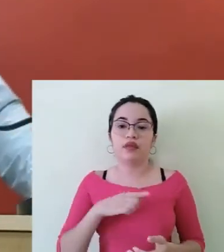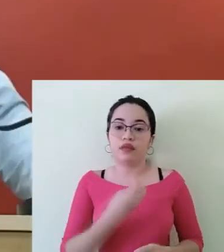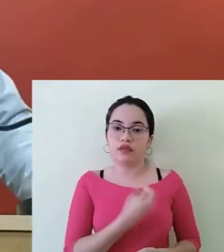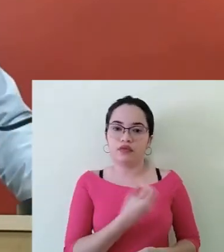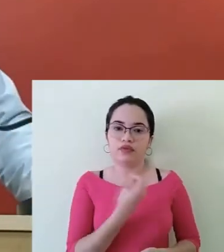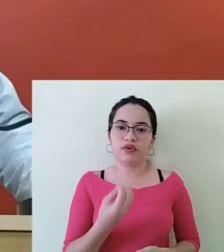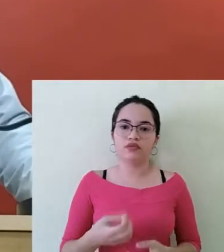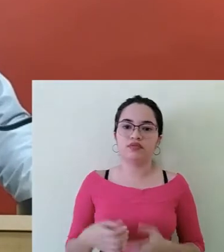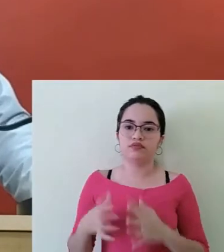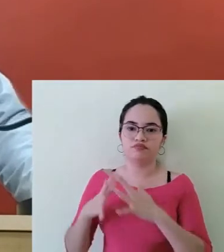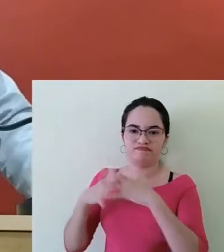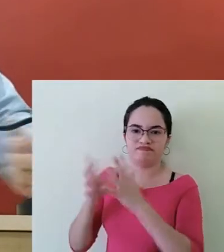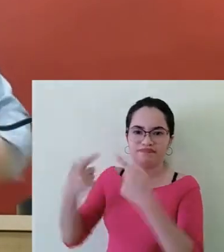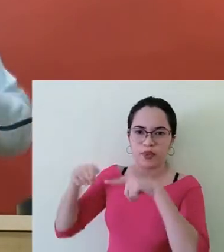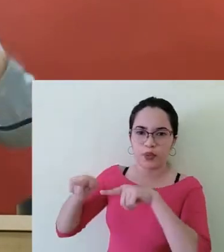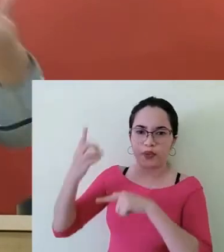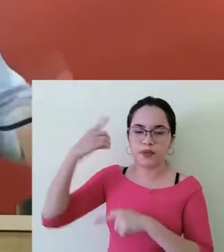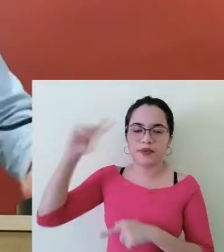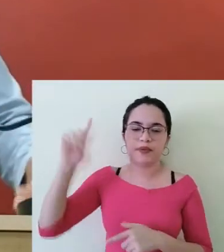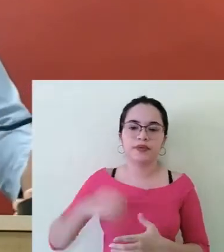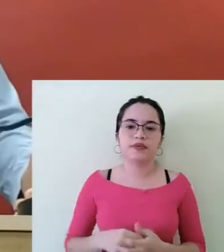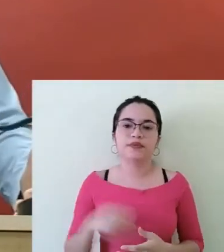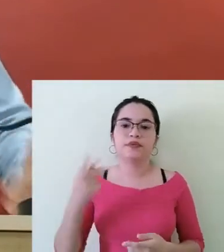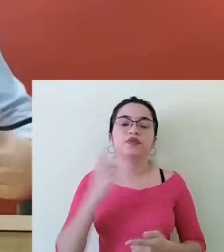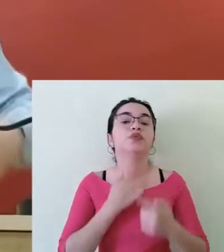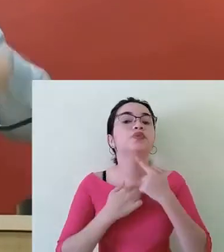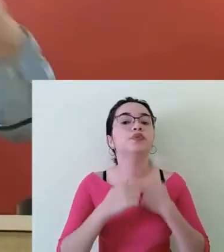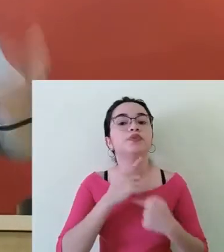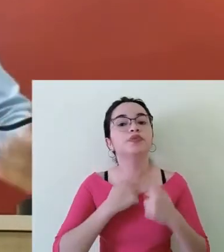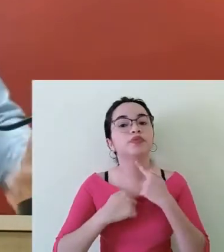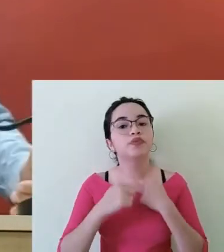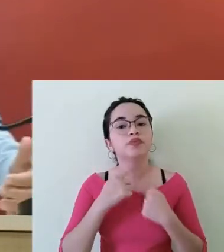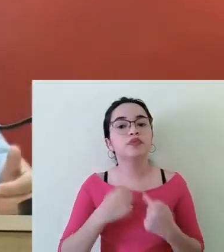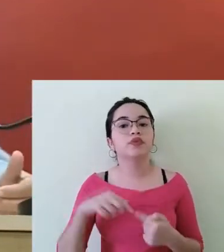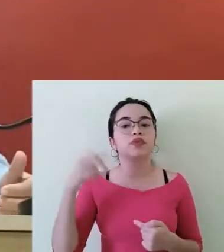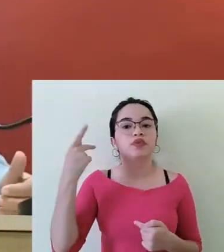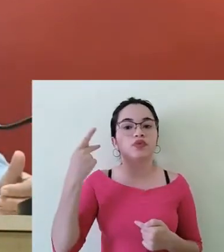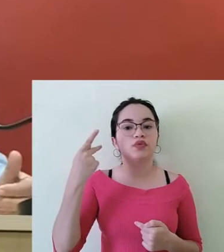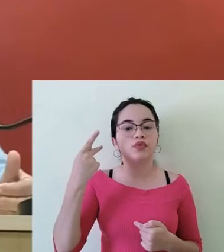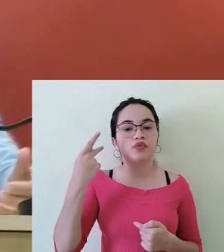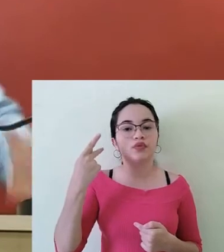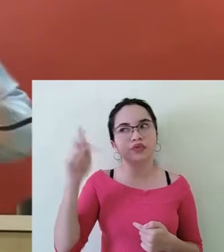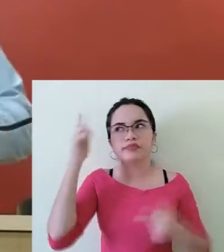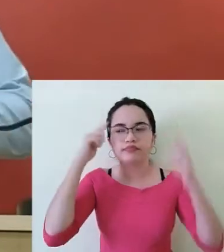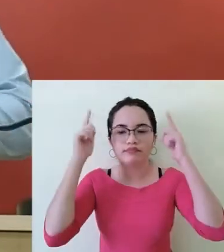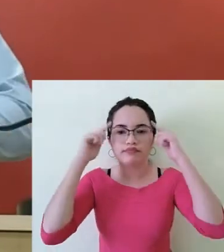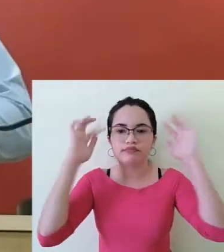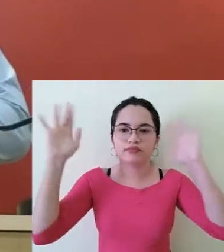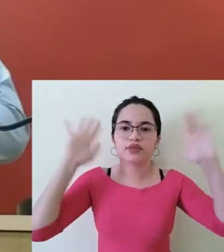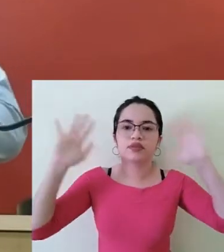vida de rebelião contra Deus. As suas inclinações, sua vontade, suas intenções